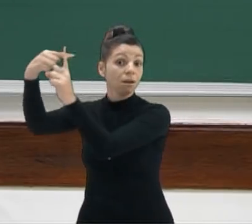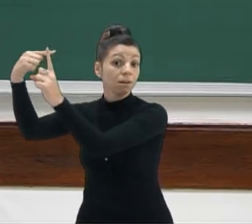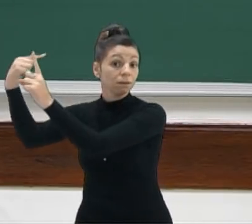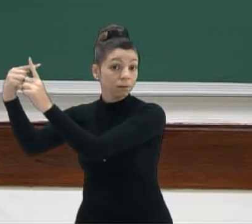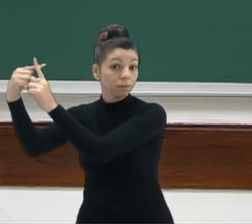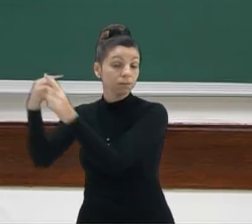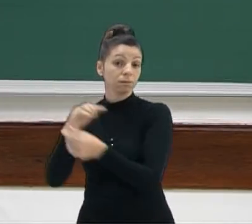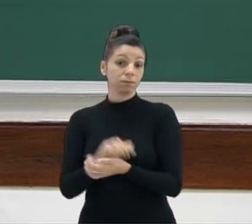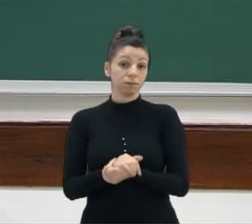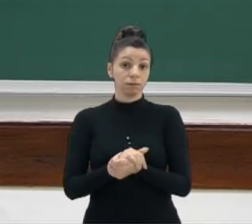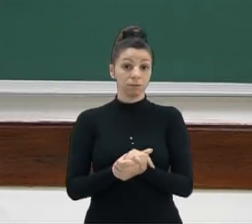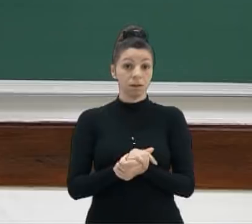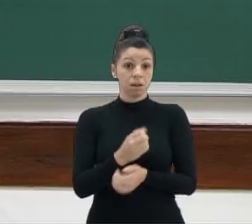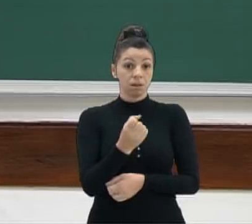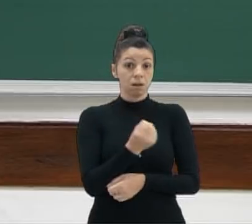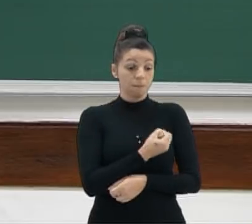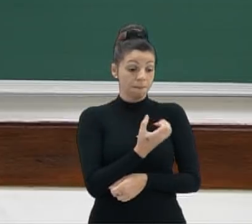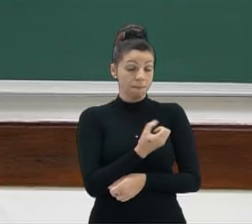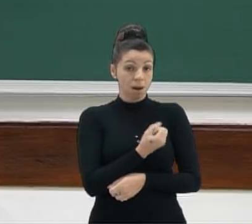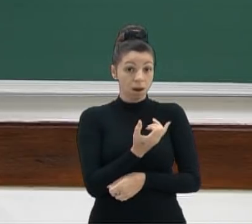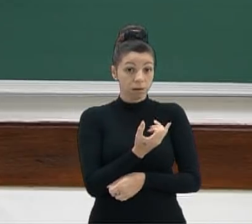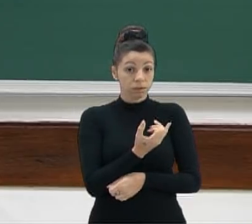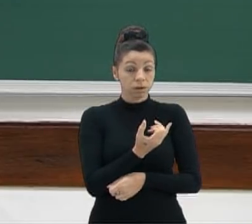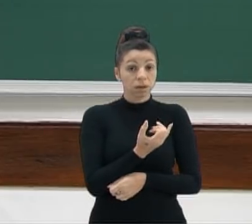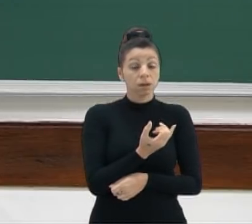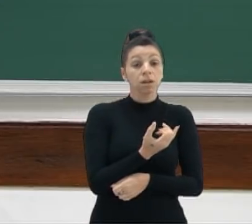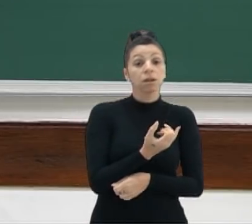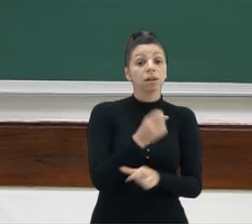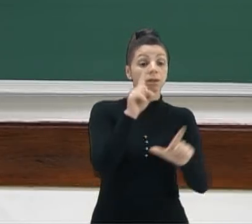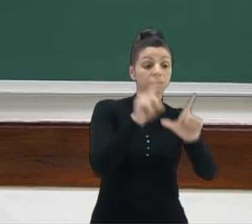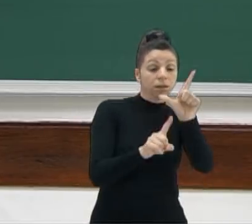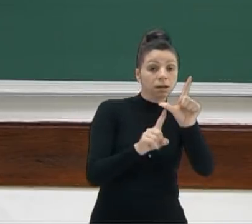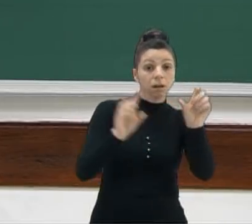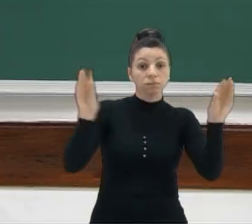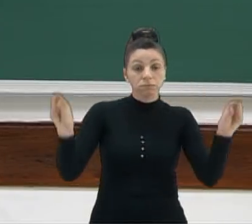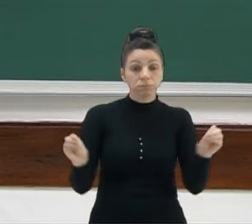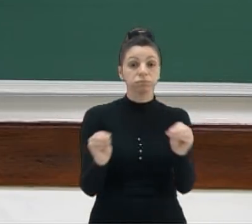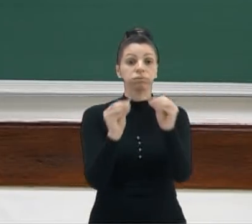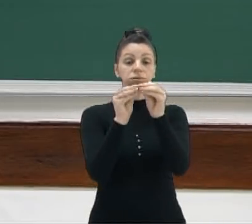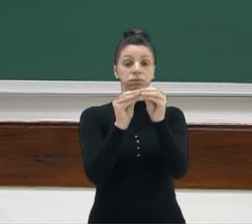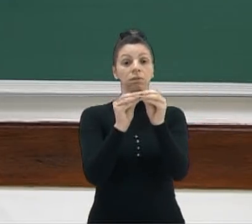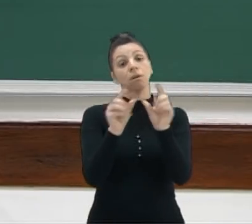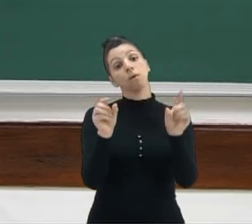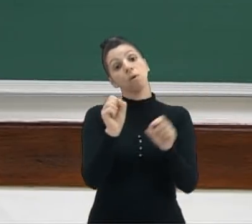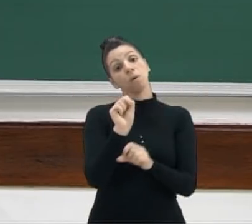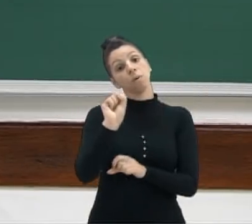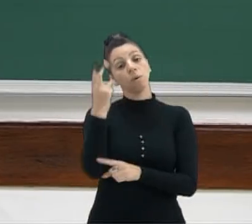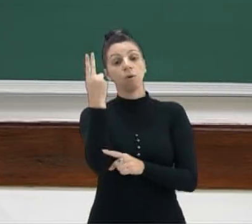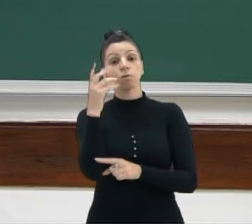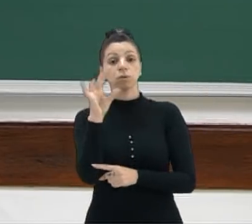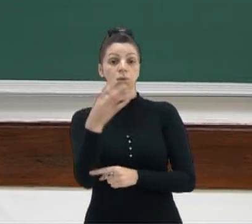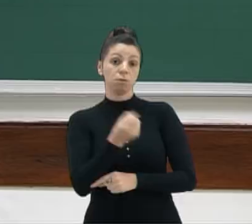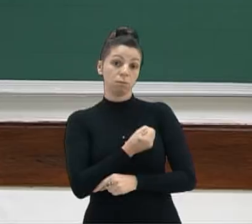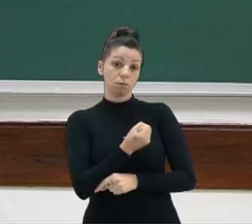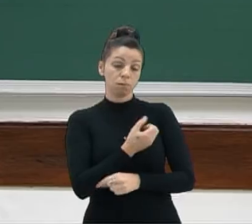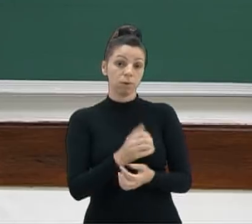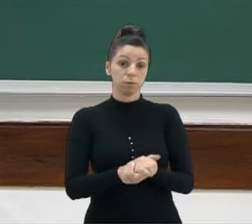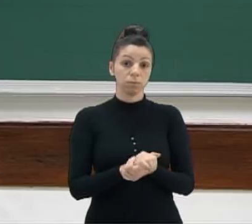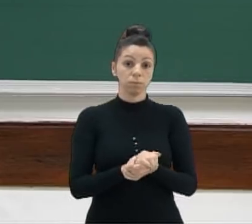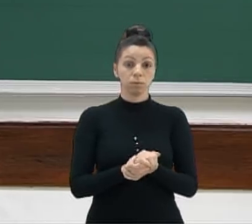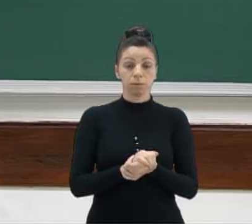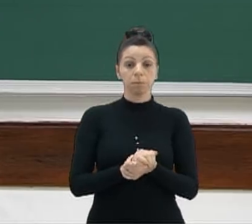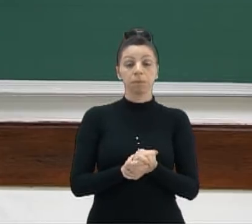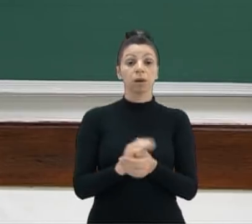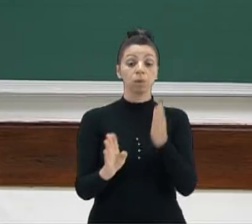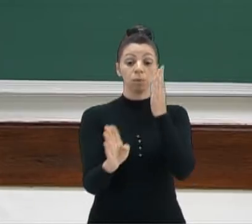Parte numérica, ou só parte numérica e parte literal. Para saber o grau dele, o que eu faço? Eu